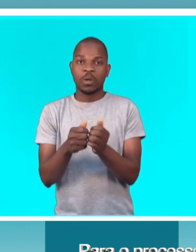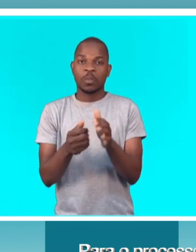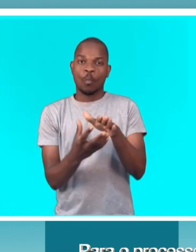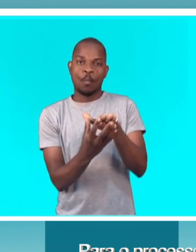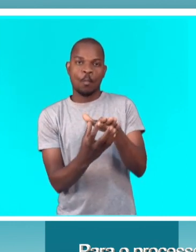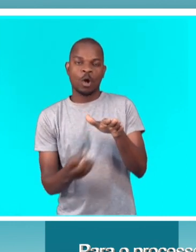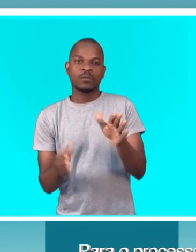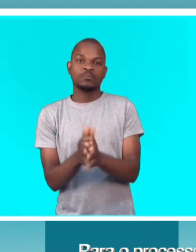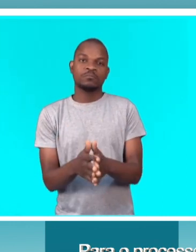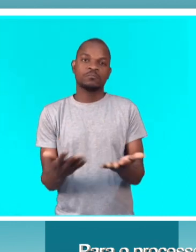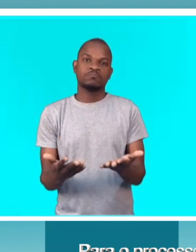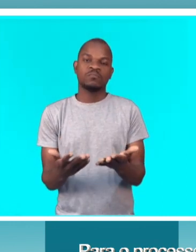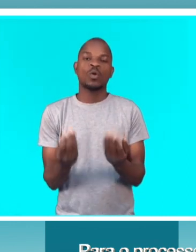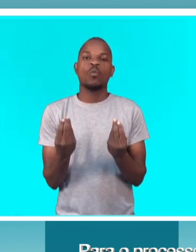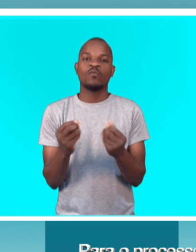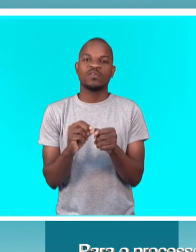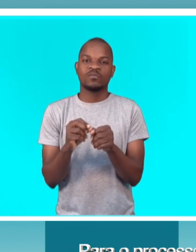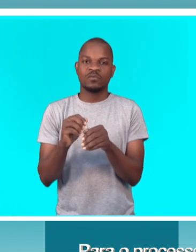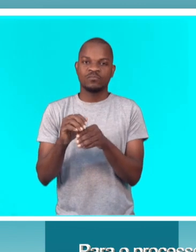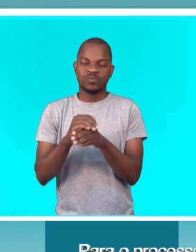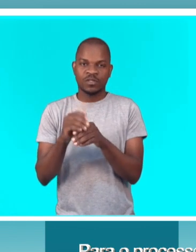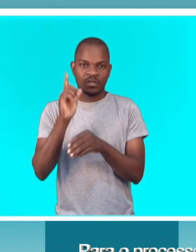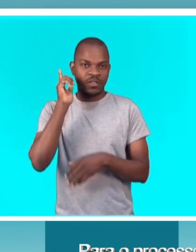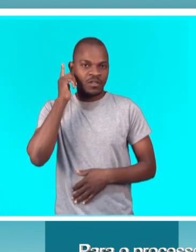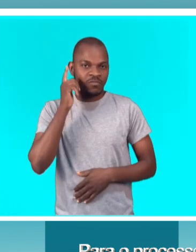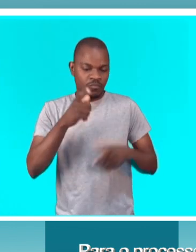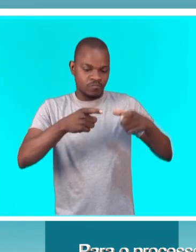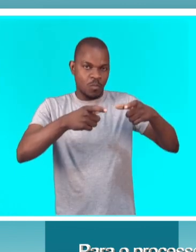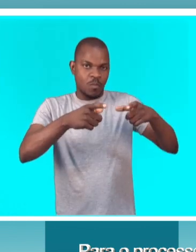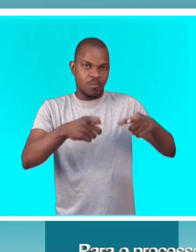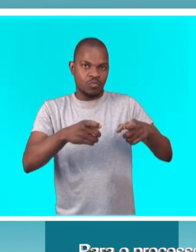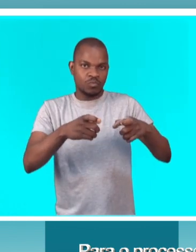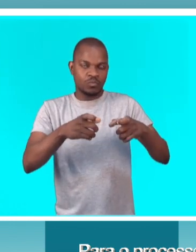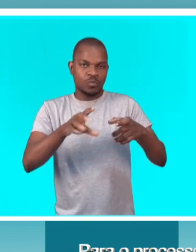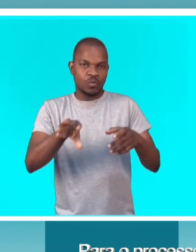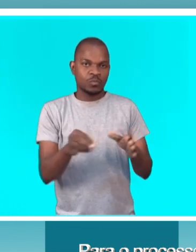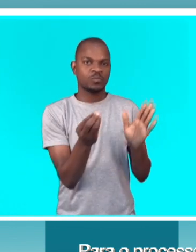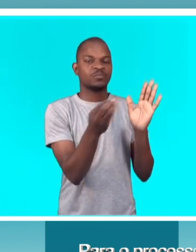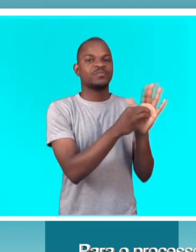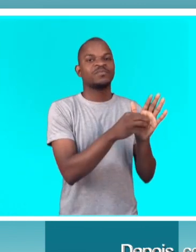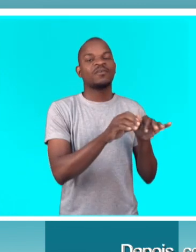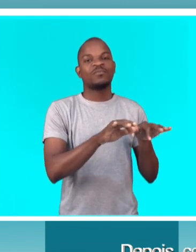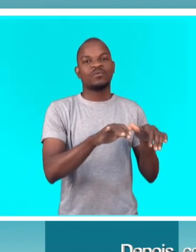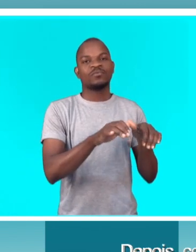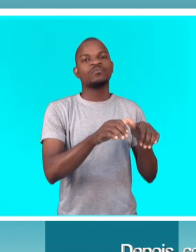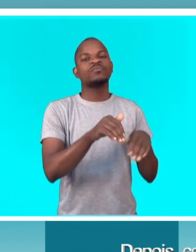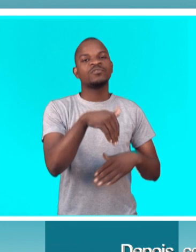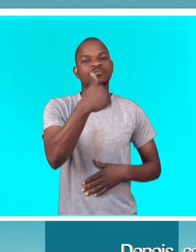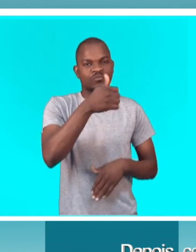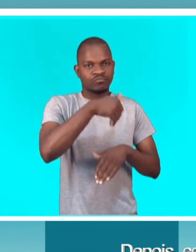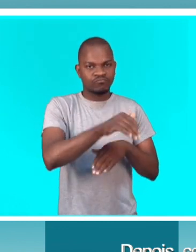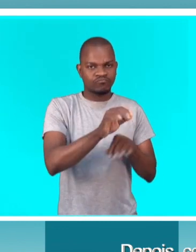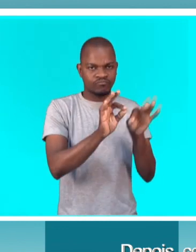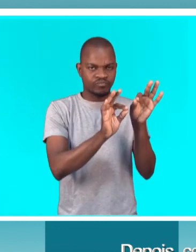tenho um scanner, eu uso um celular, eu tiro uma fotografia e passo a imagem para o computador. Então, assim vou